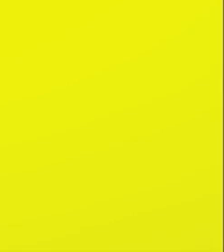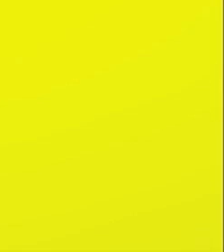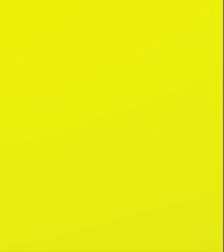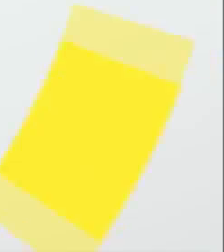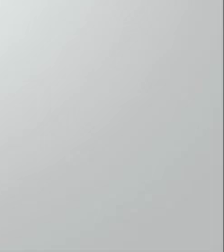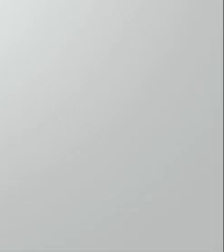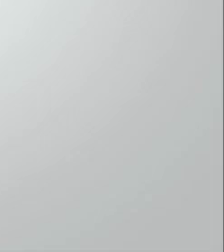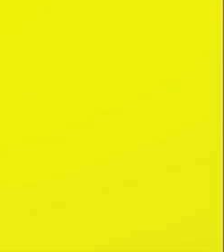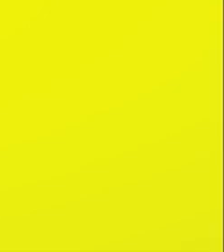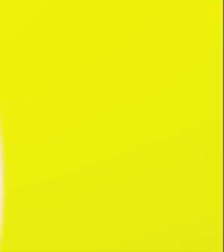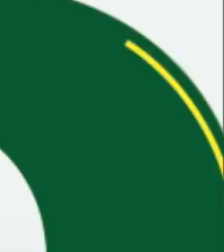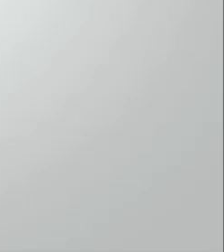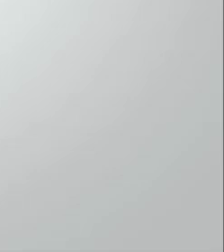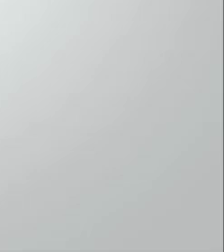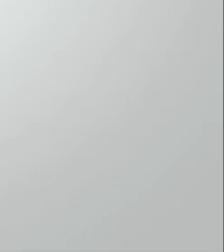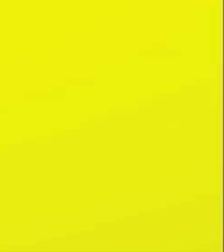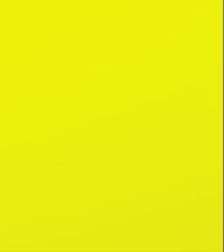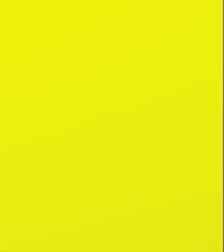Música